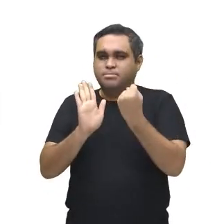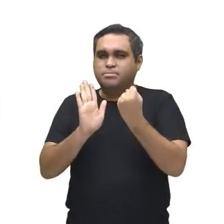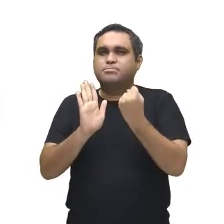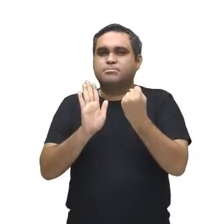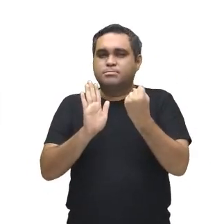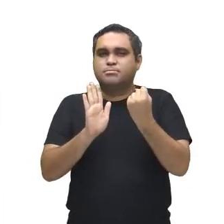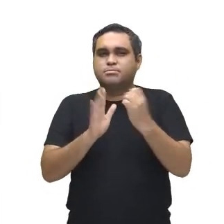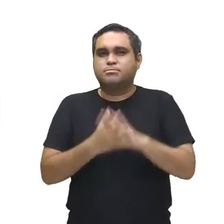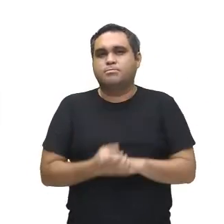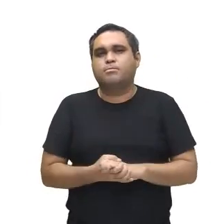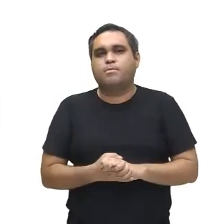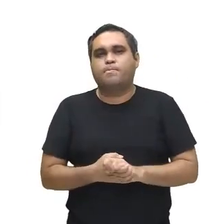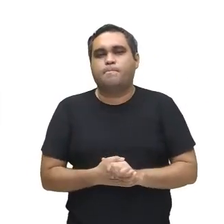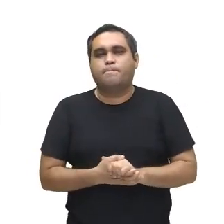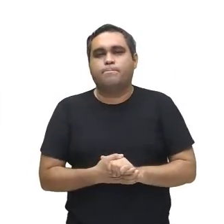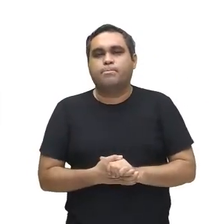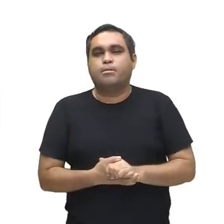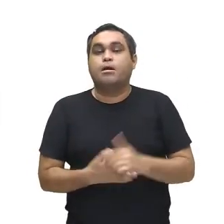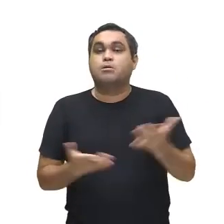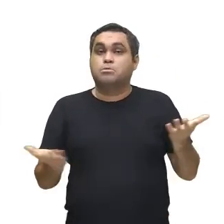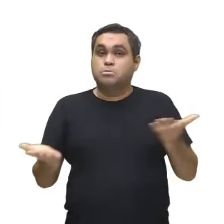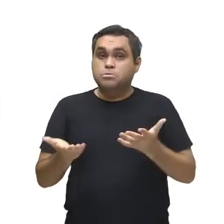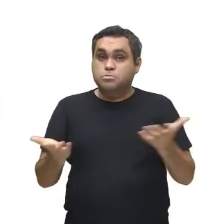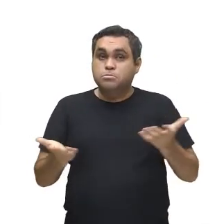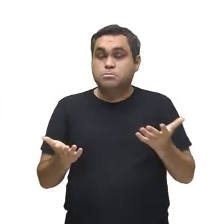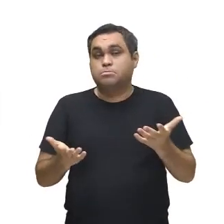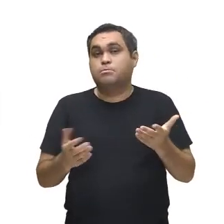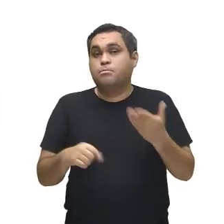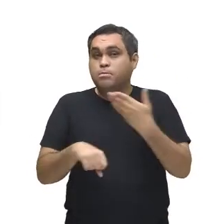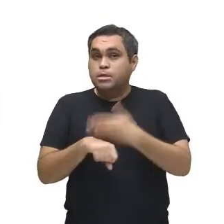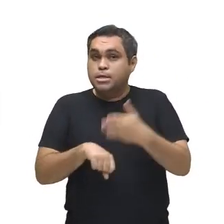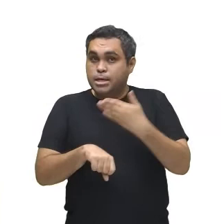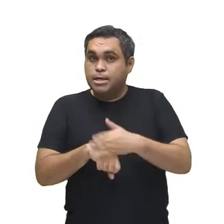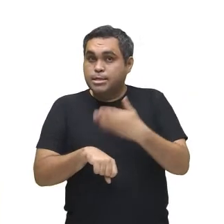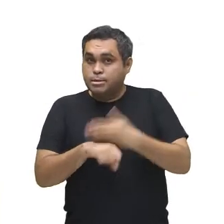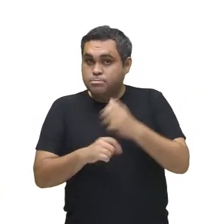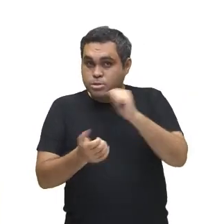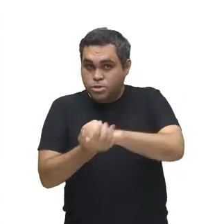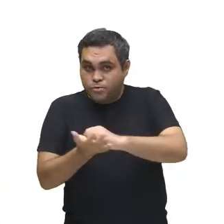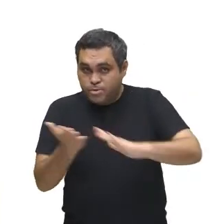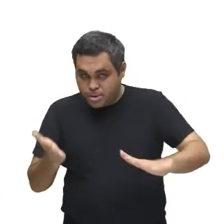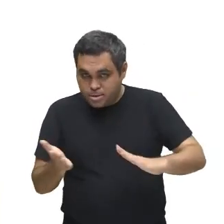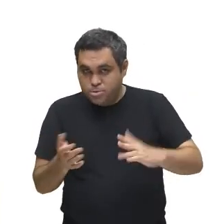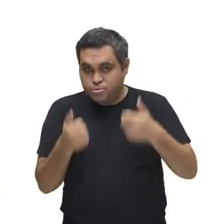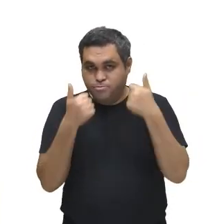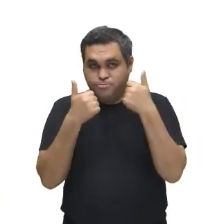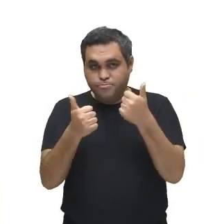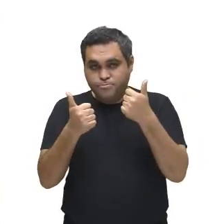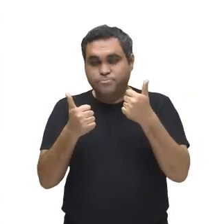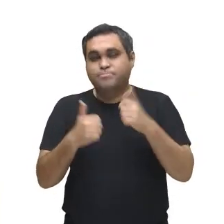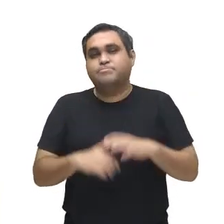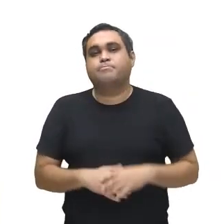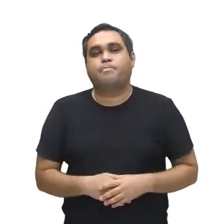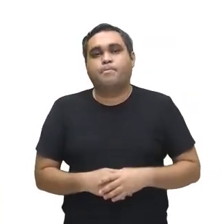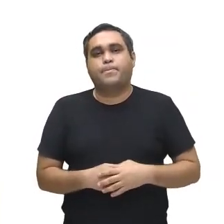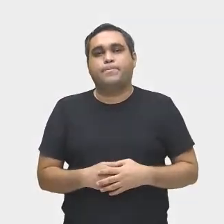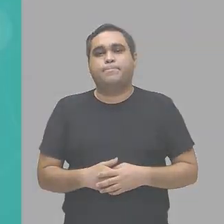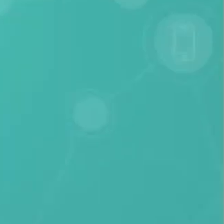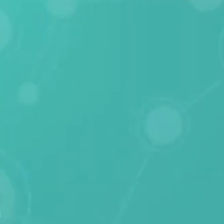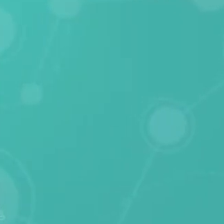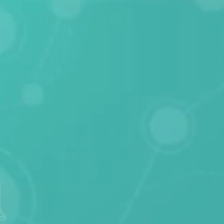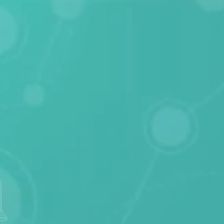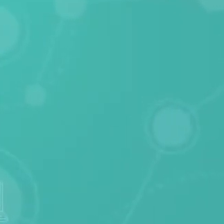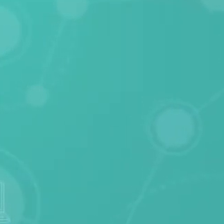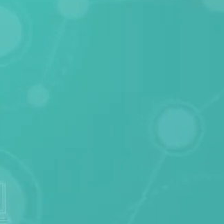está vivendo nos dias de hoje. Agora a gente vai colocar em prática o que a gente aprendeu através da nossa dinâmica local interativa.